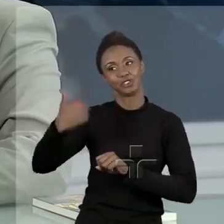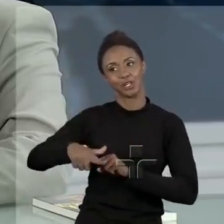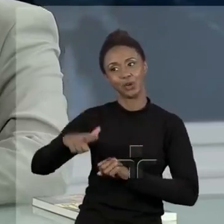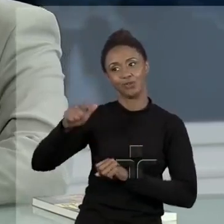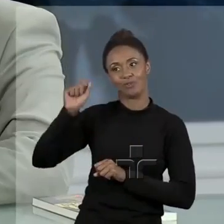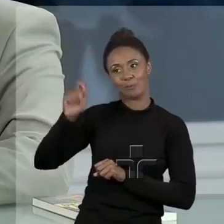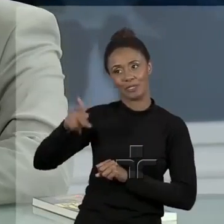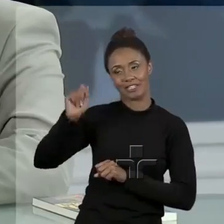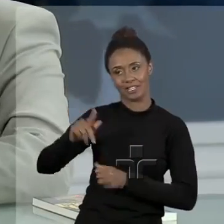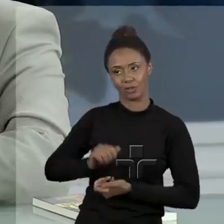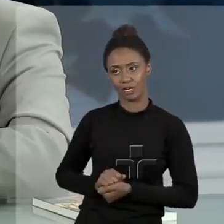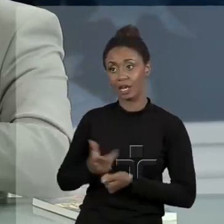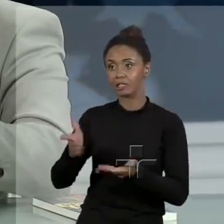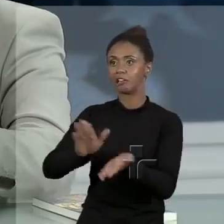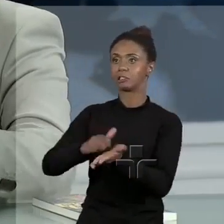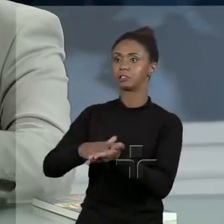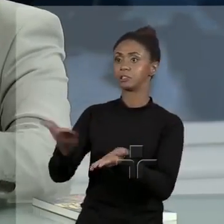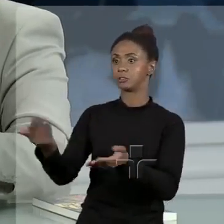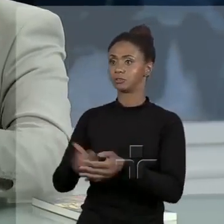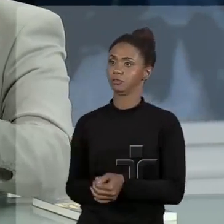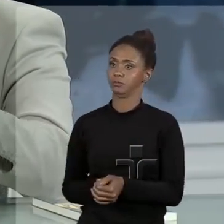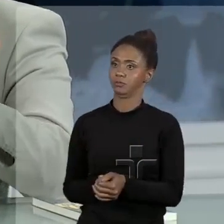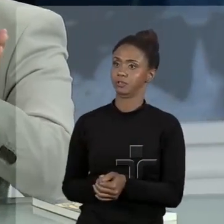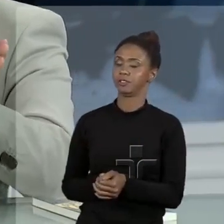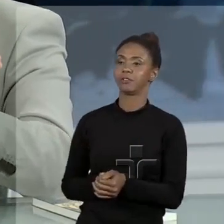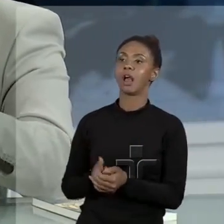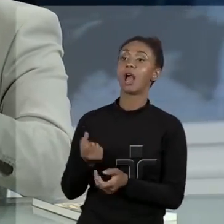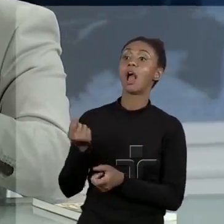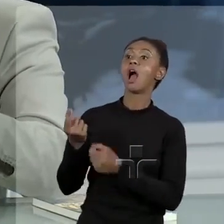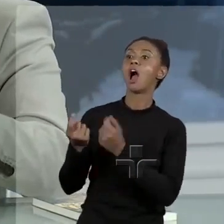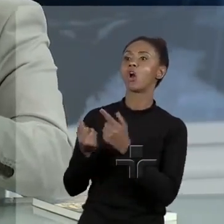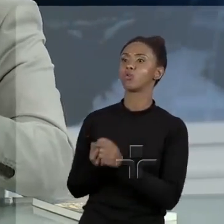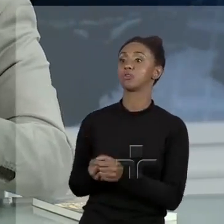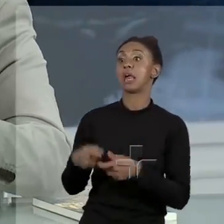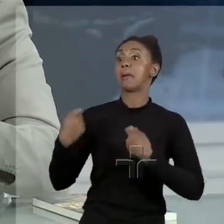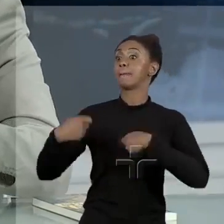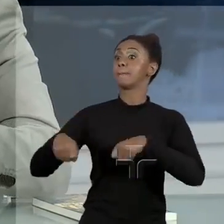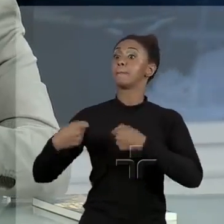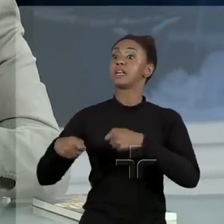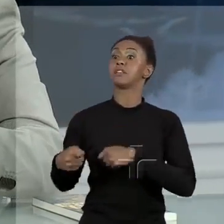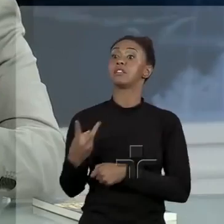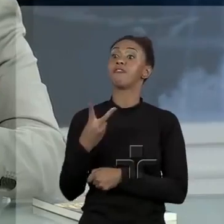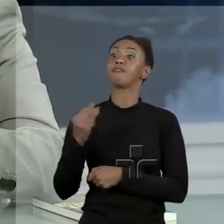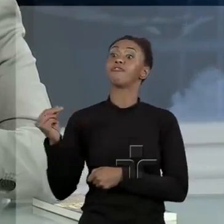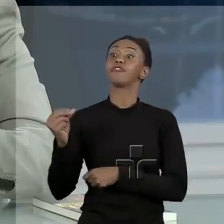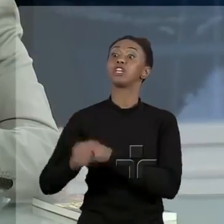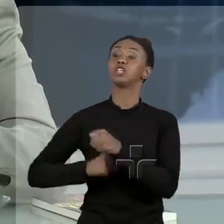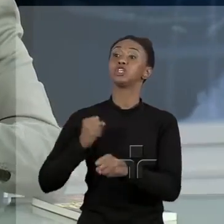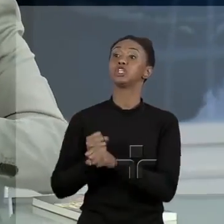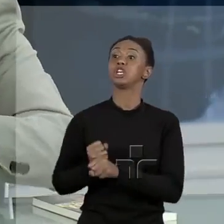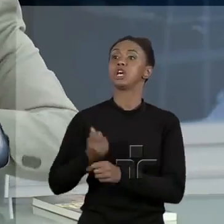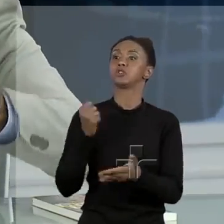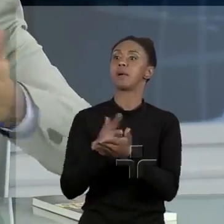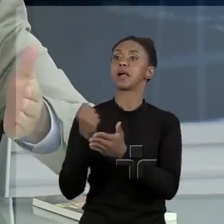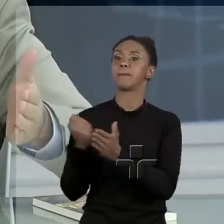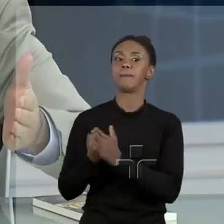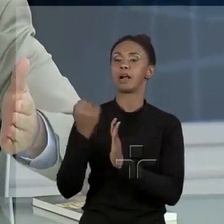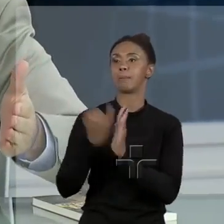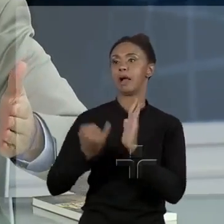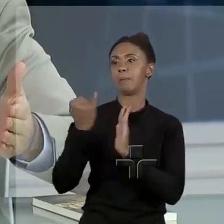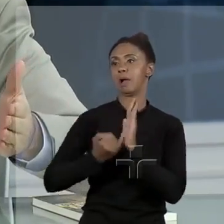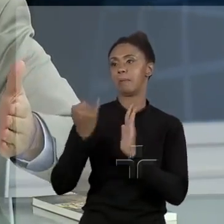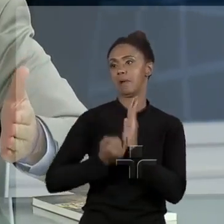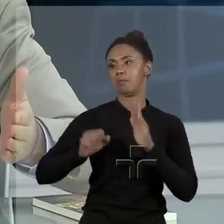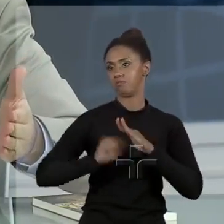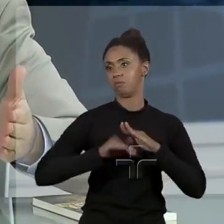exigir, por exemplo, como querem fazer para alguns, 20 anos de contribuição, no mercado